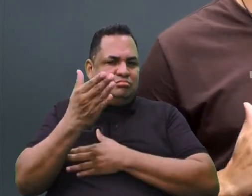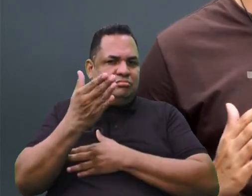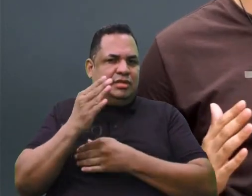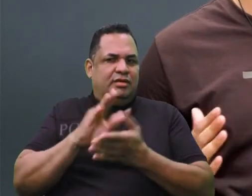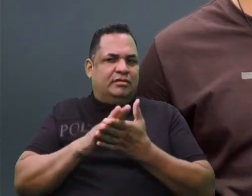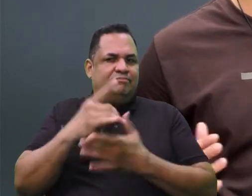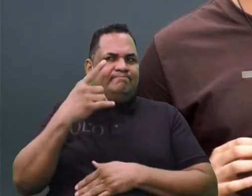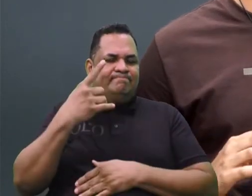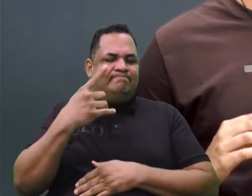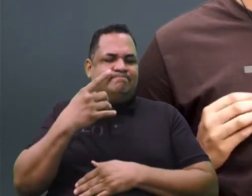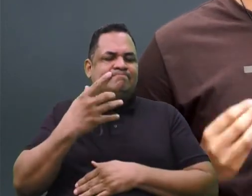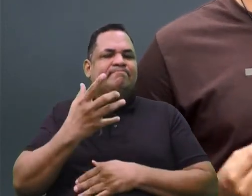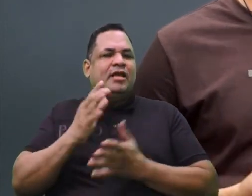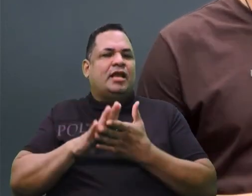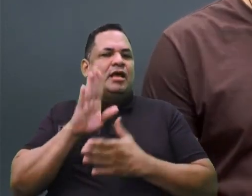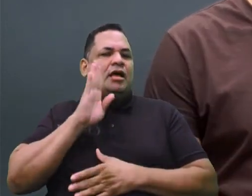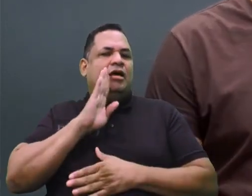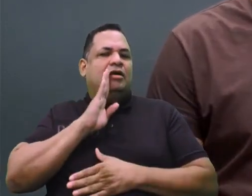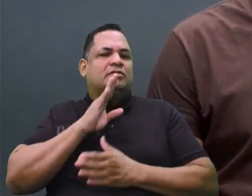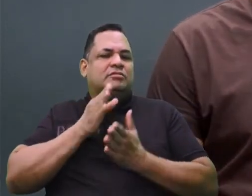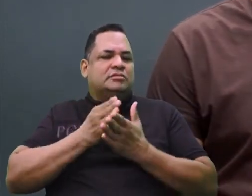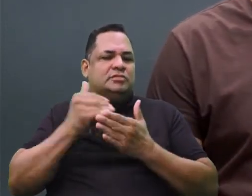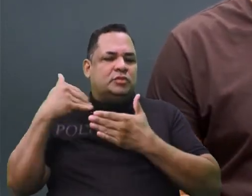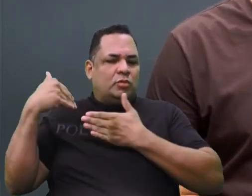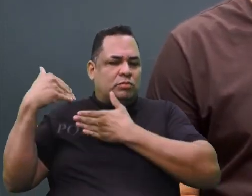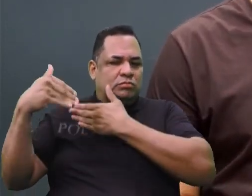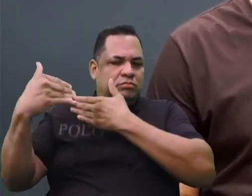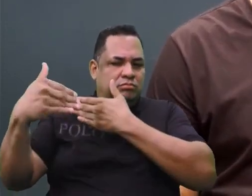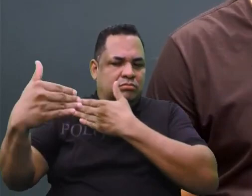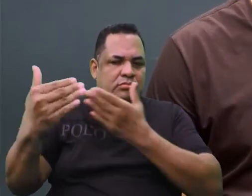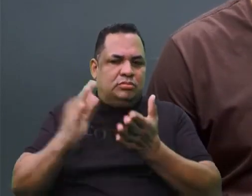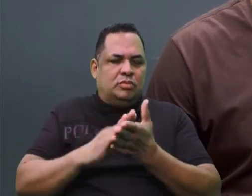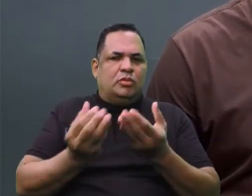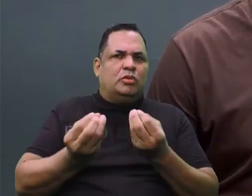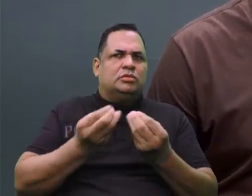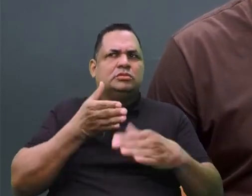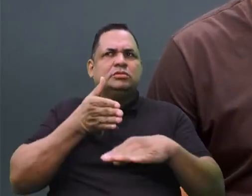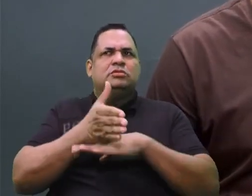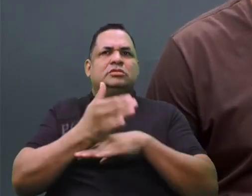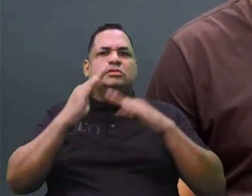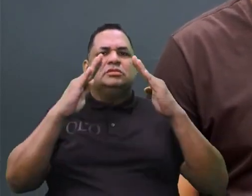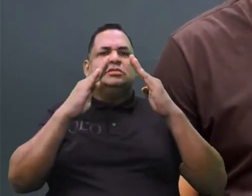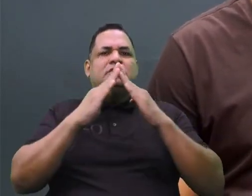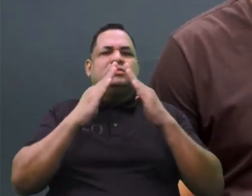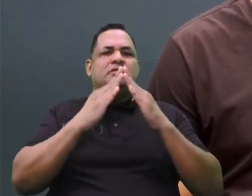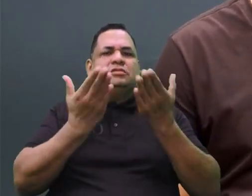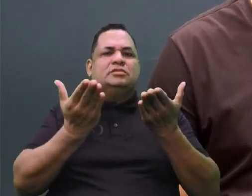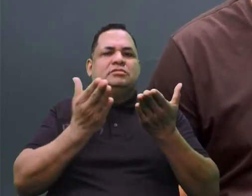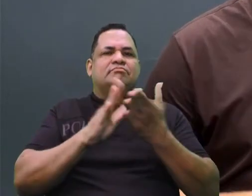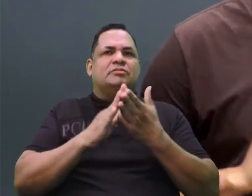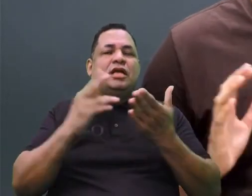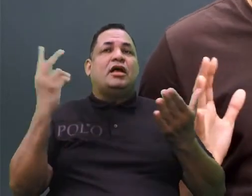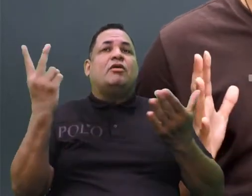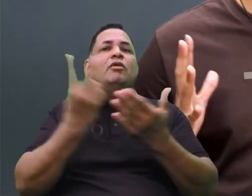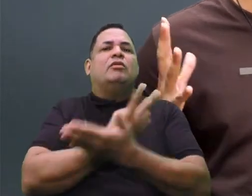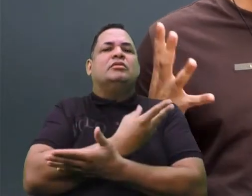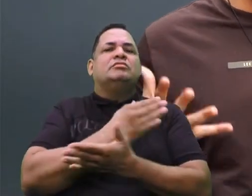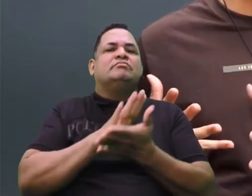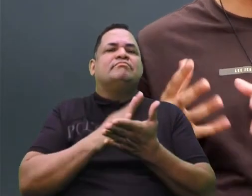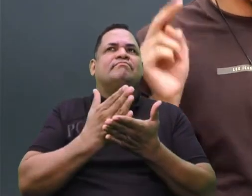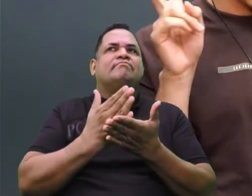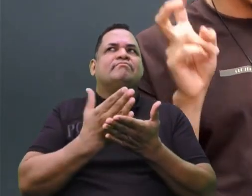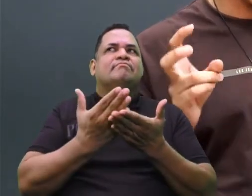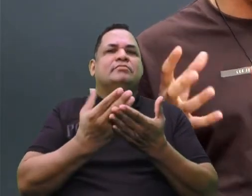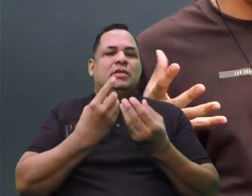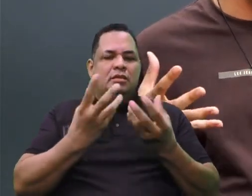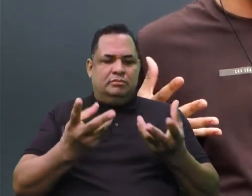sua trajetória. Quando você entrou dentro dessa escola, o que deve ter acontecido lá dentro para que você saísse de um mundo